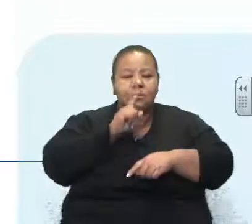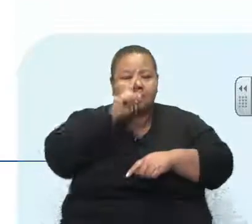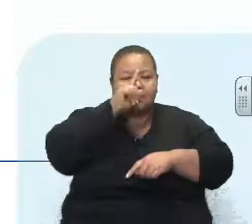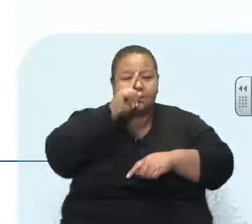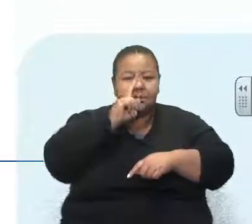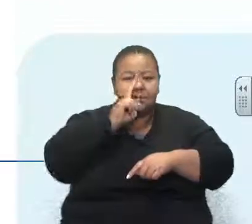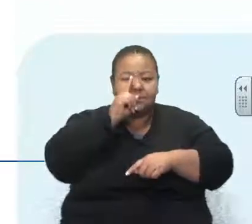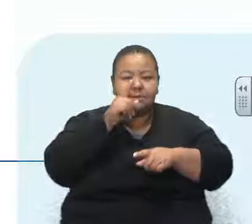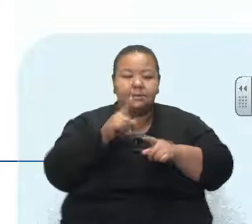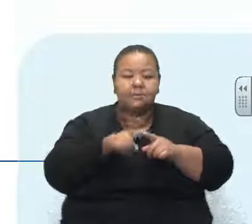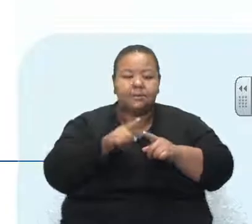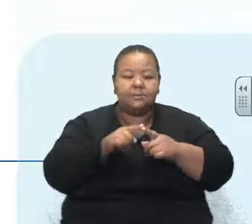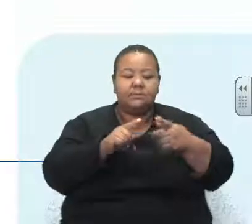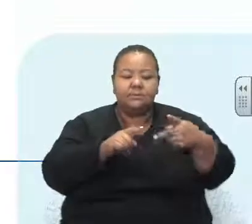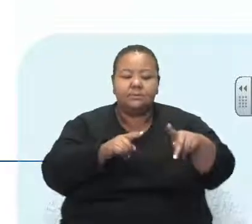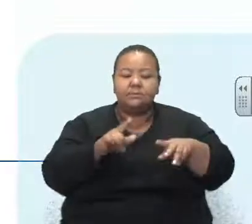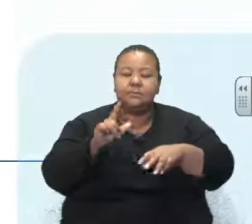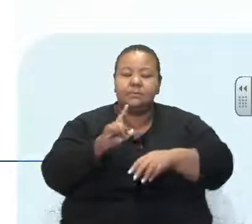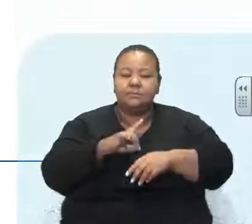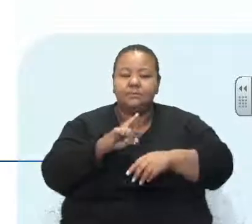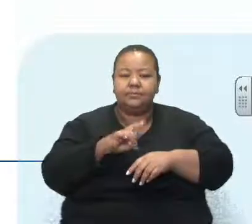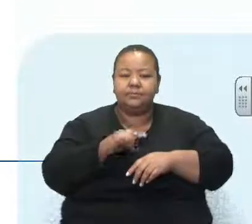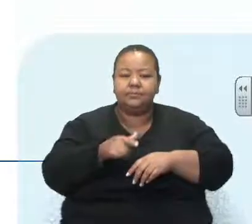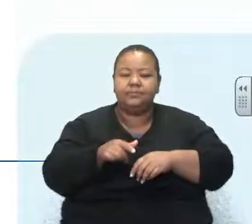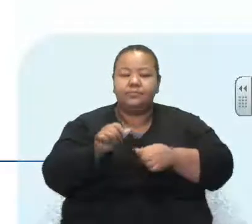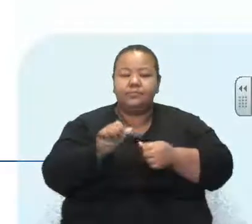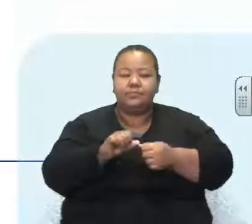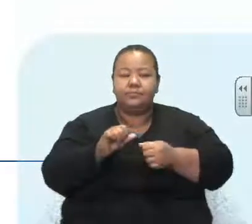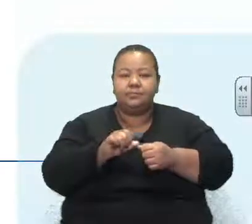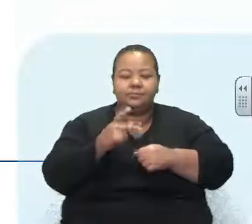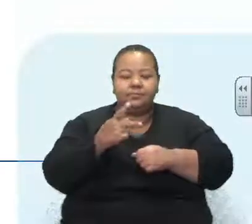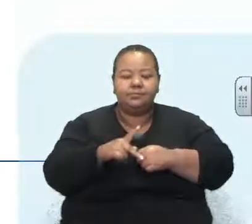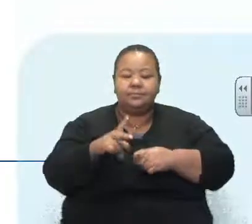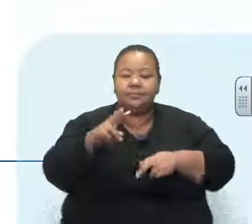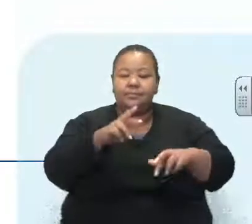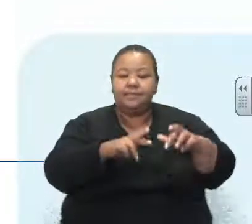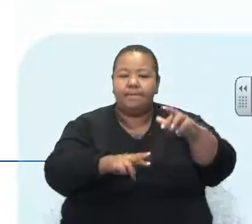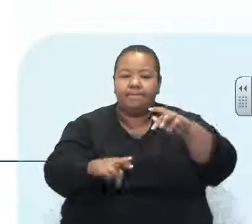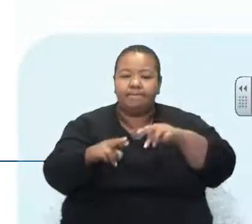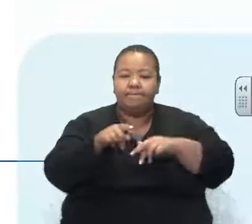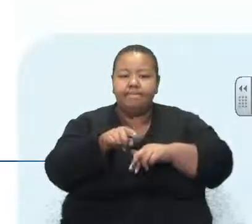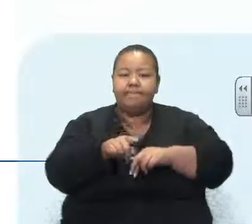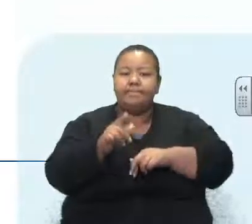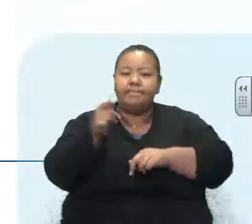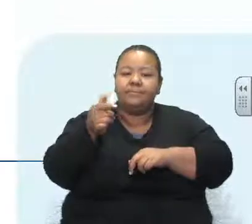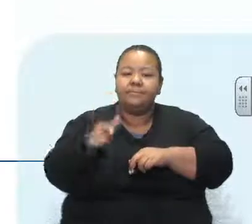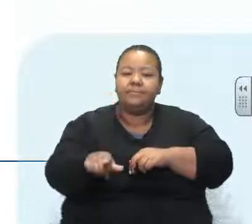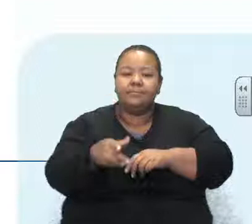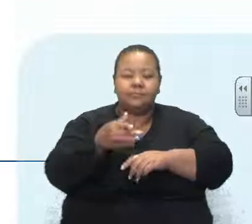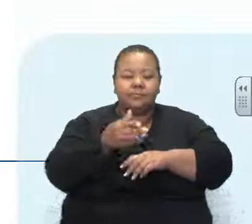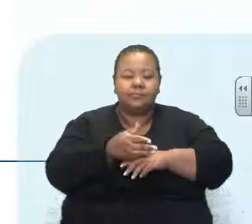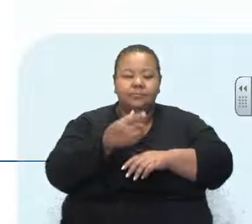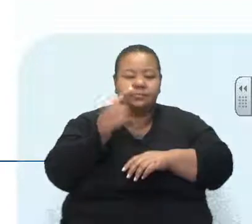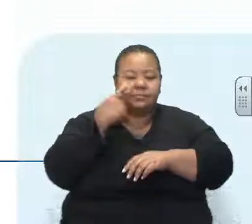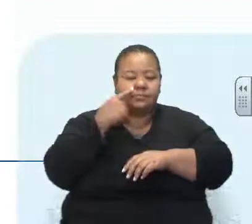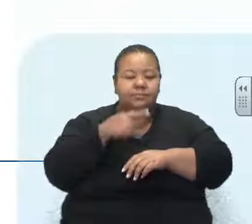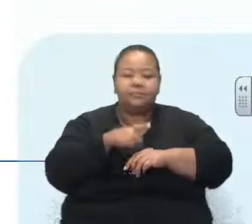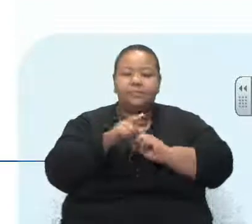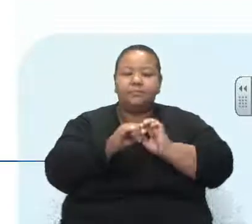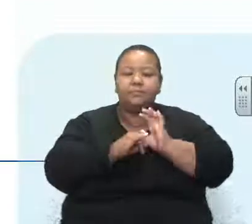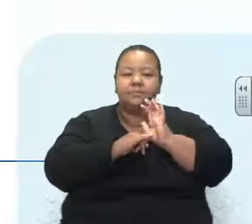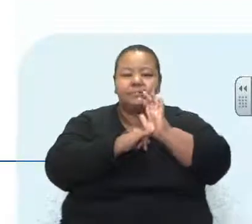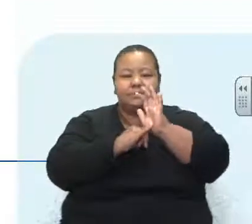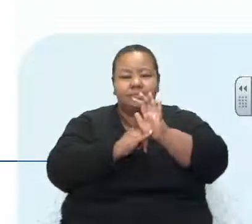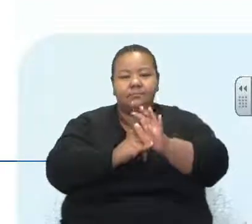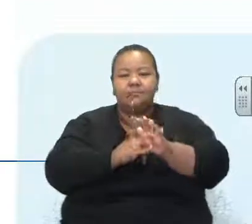ameaças também que elas têm? Fazendo essa análise, você consegue a partir daí definir os indicadores, porque